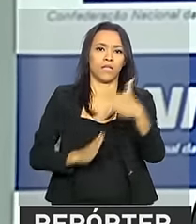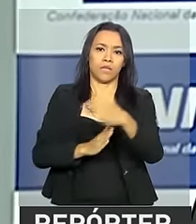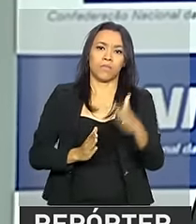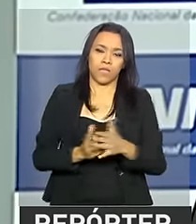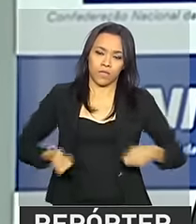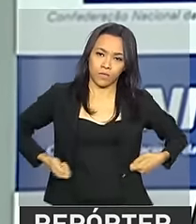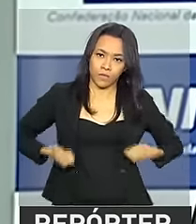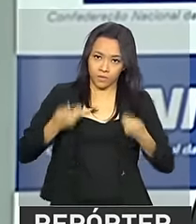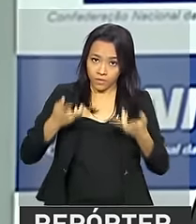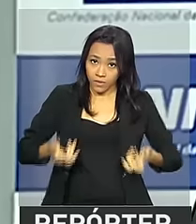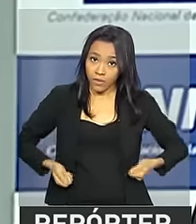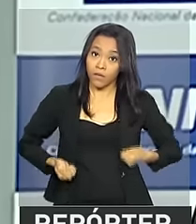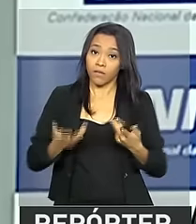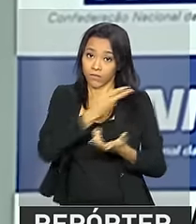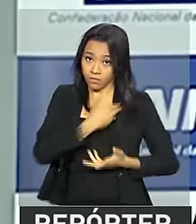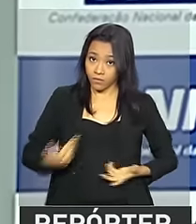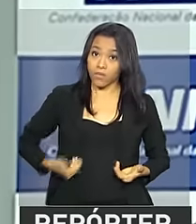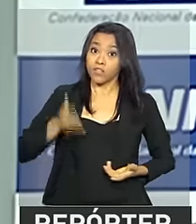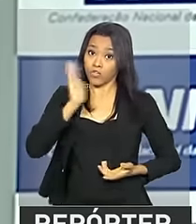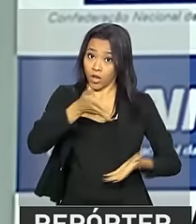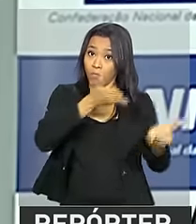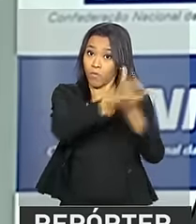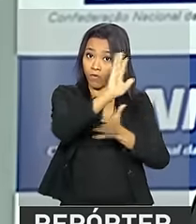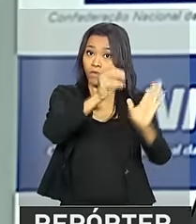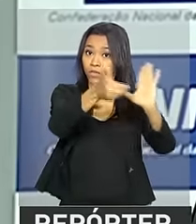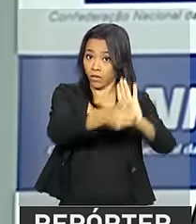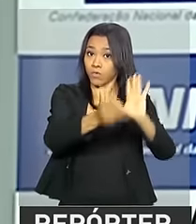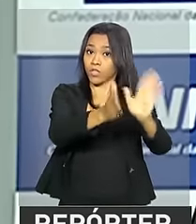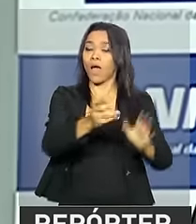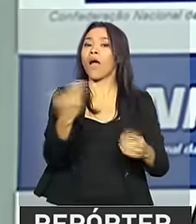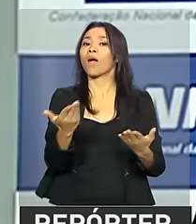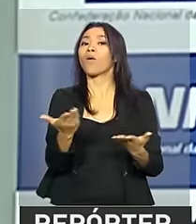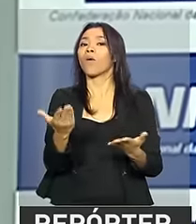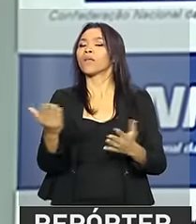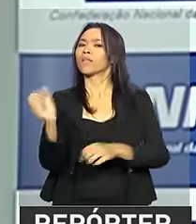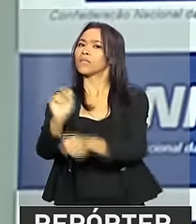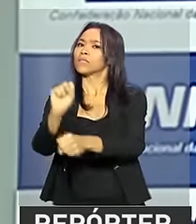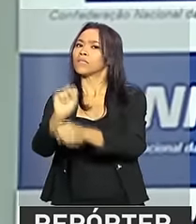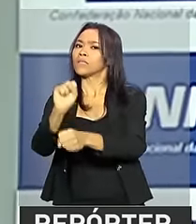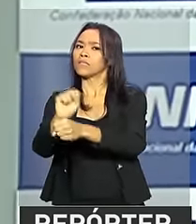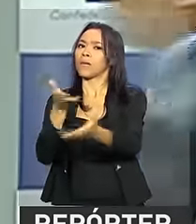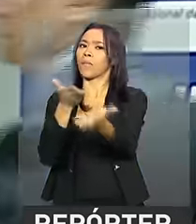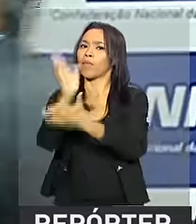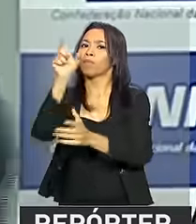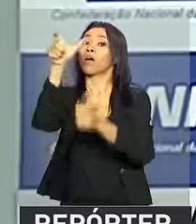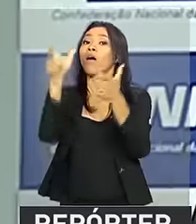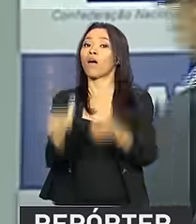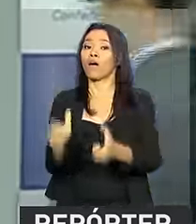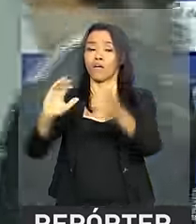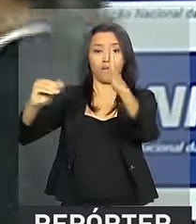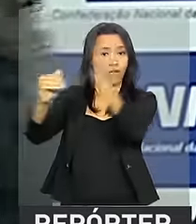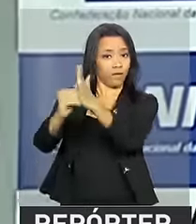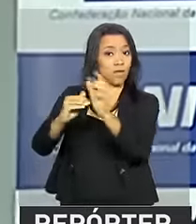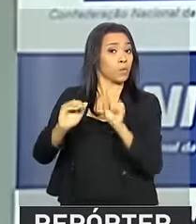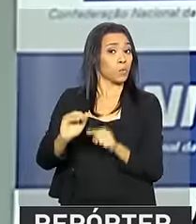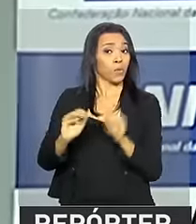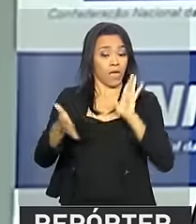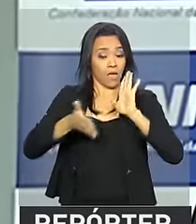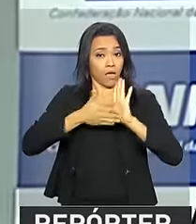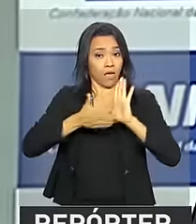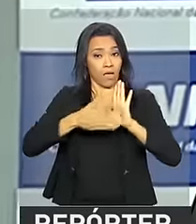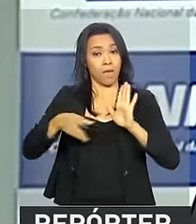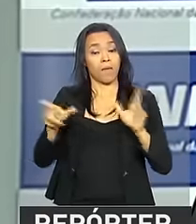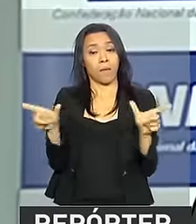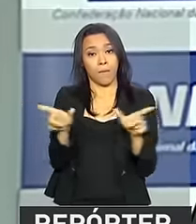à Constituição, que já foi aprovada na Câmara dos Deputados, agora tramita no Senado Federal, estabelece um teto, um limite, uma limitação com base